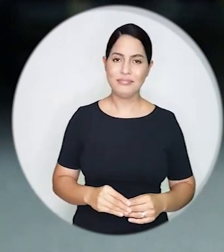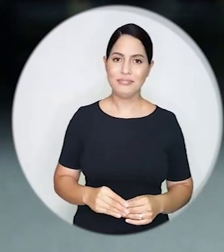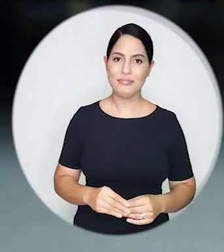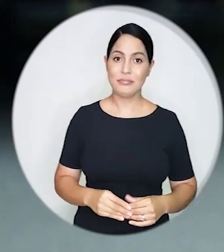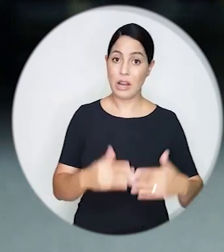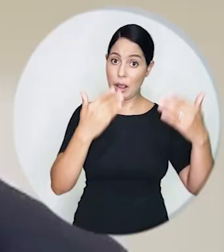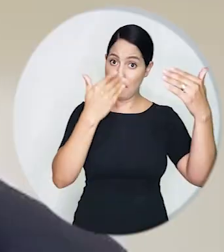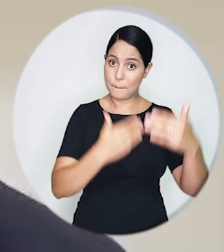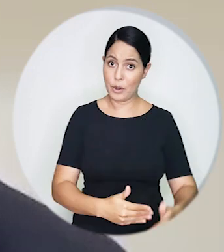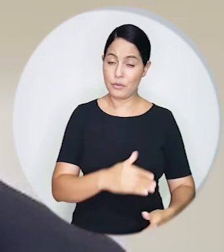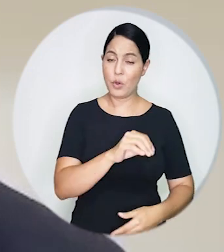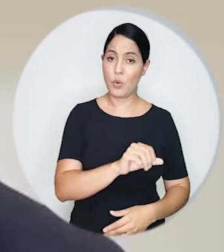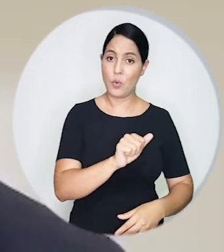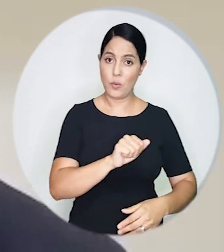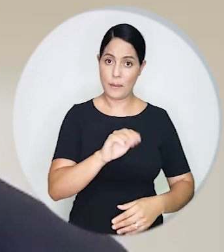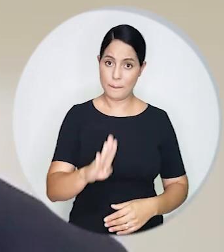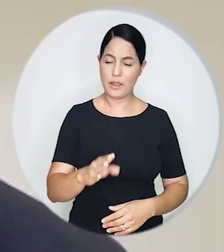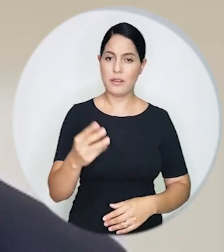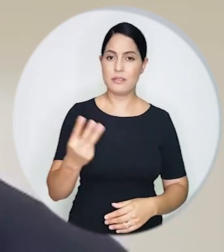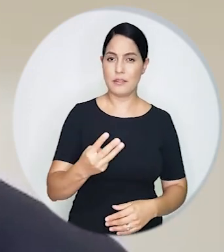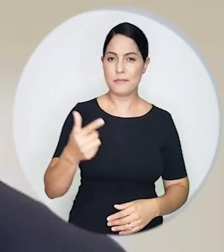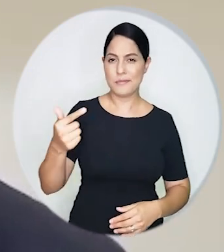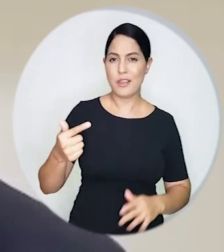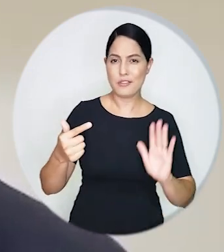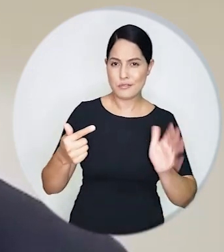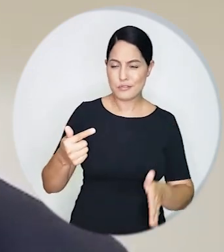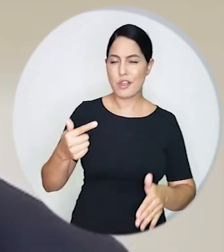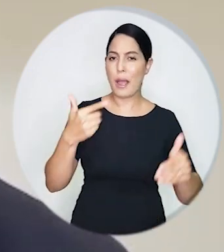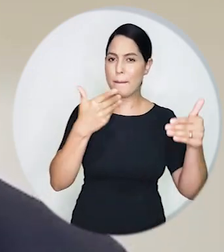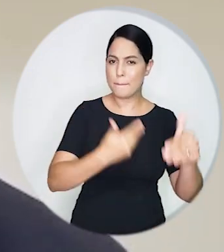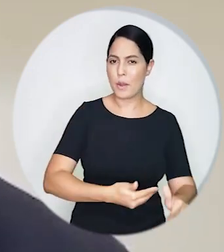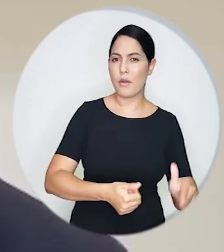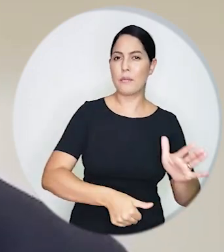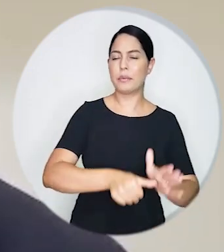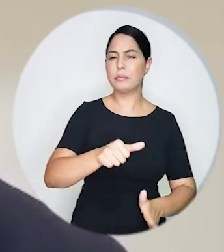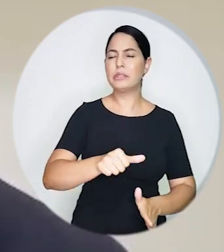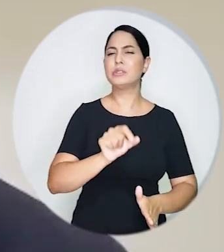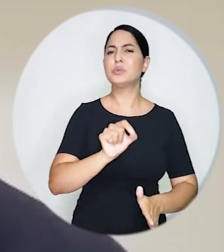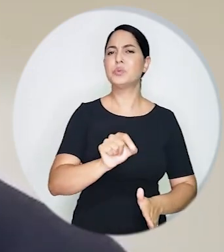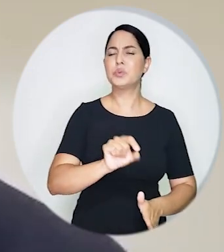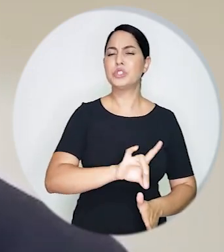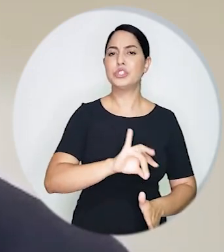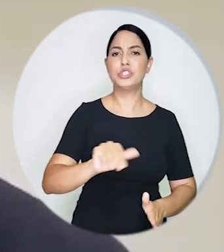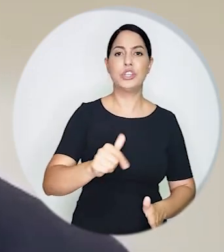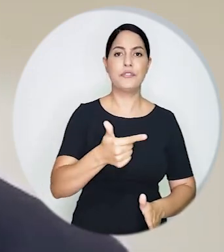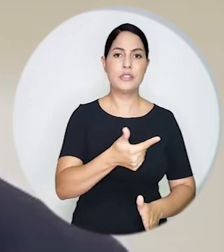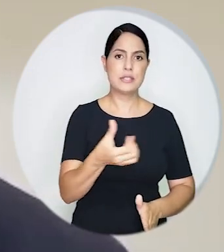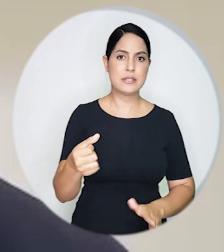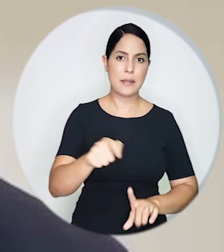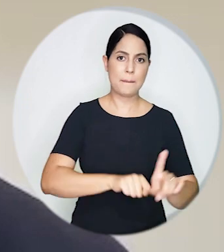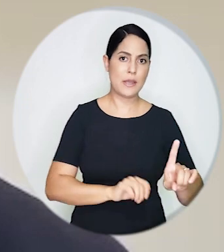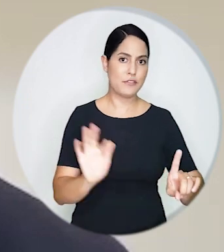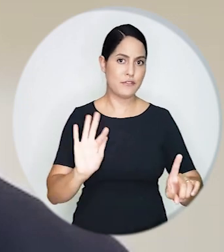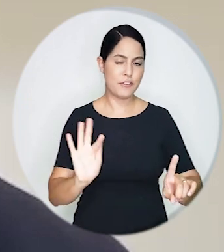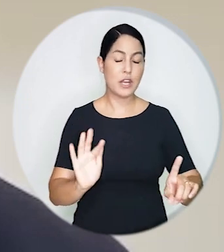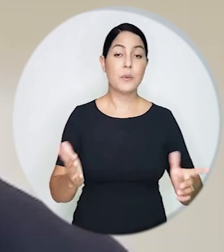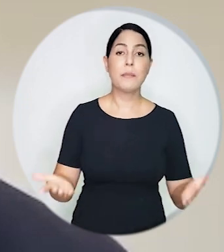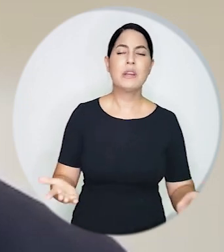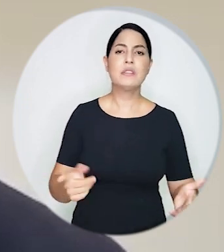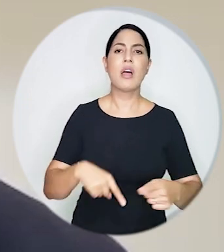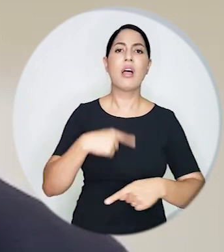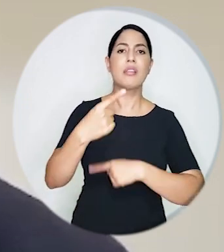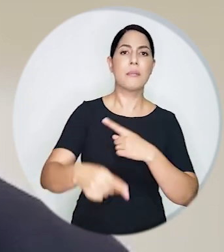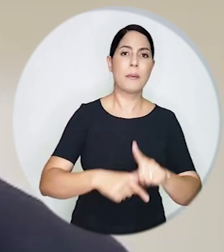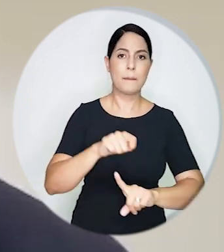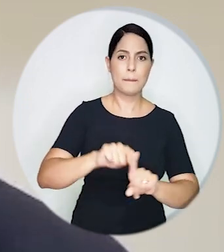na entrevista. Esse exame 37º já tem a sua primeira fase já agendada para 26 de